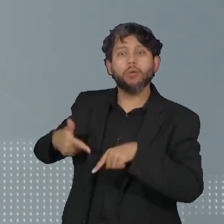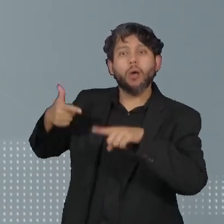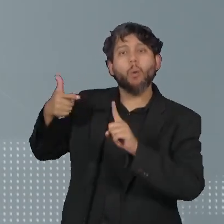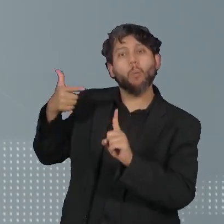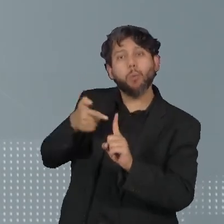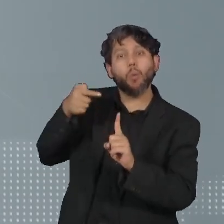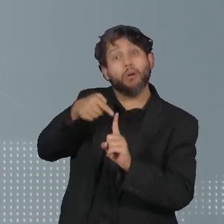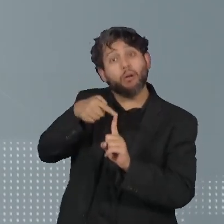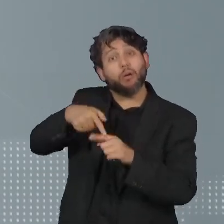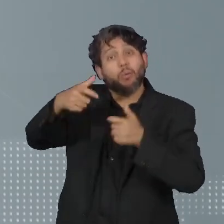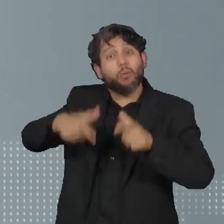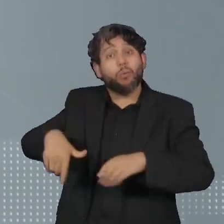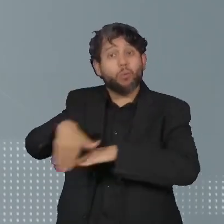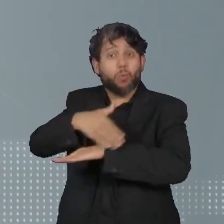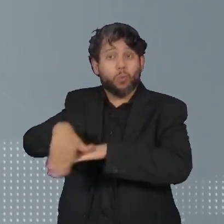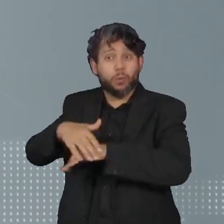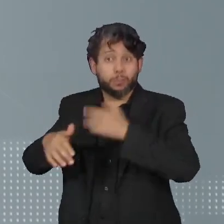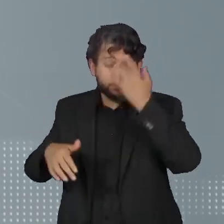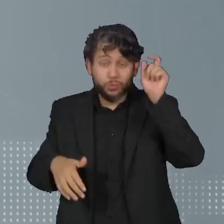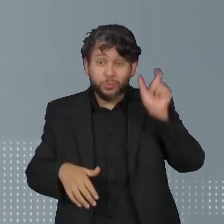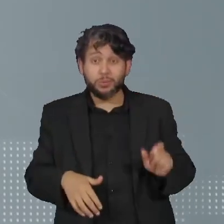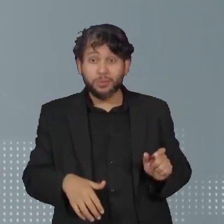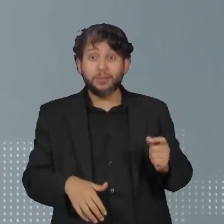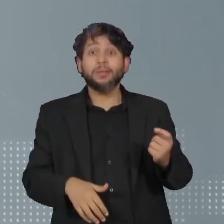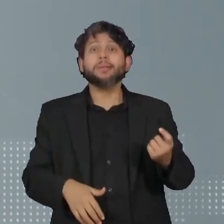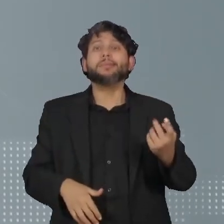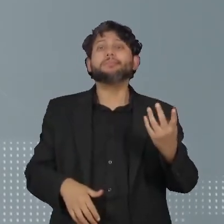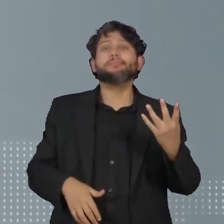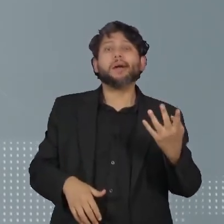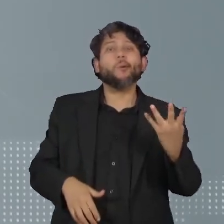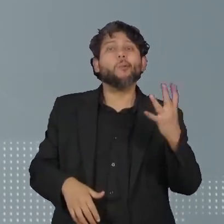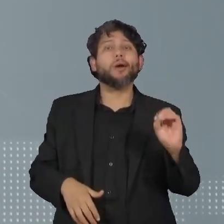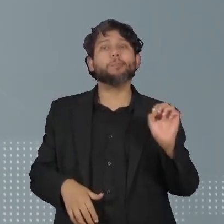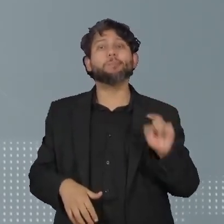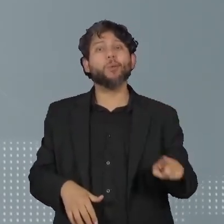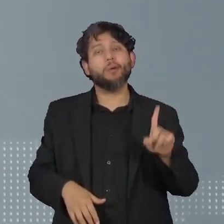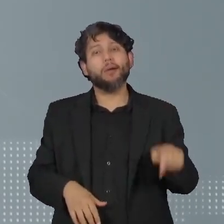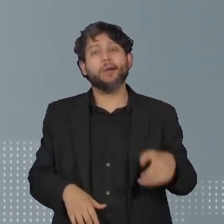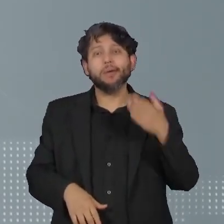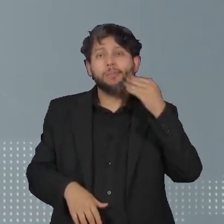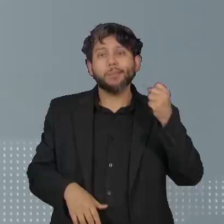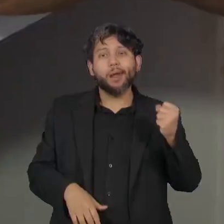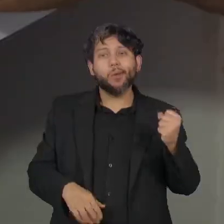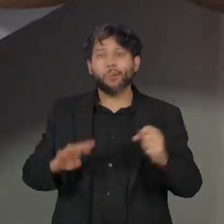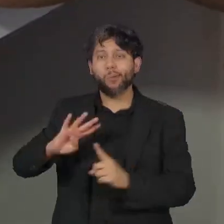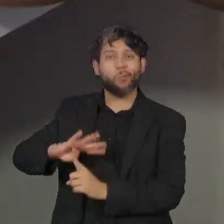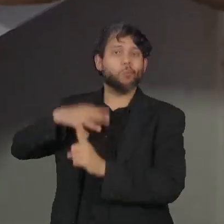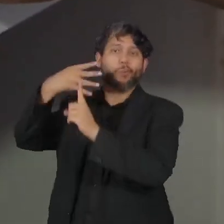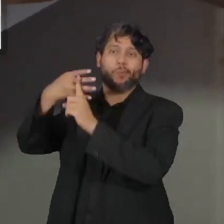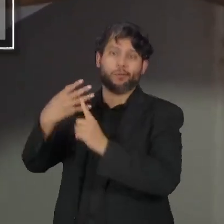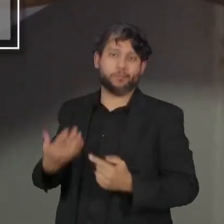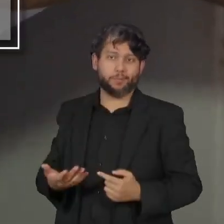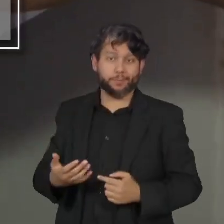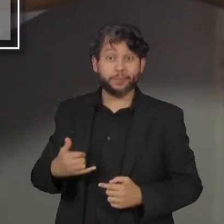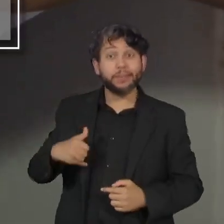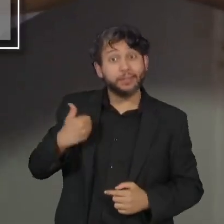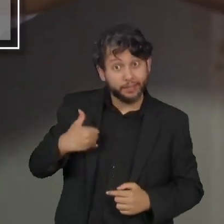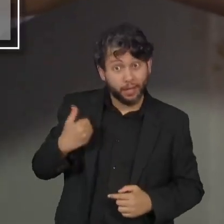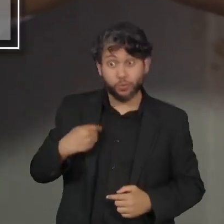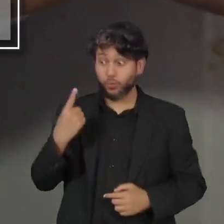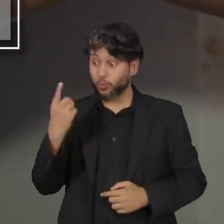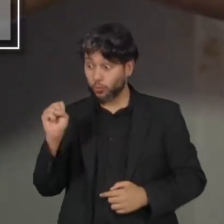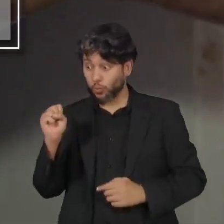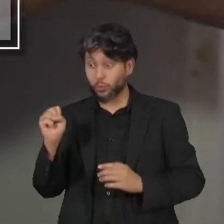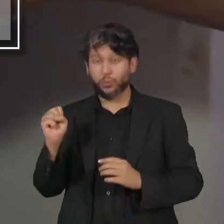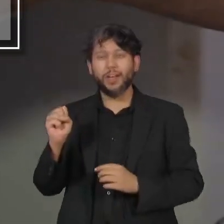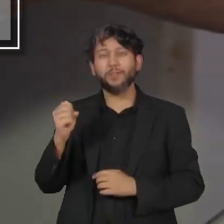rua entre os brancos foram quase 40.000 mortes uma diferença de quase quatro vezes na faixa etária de 18 a